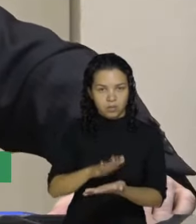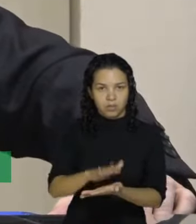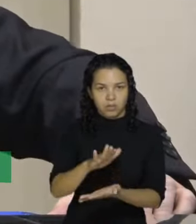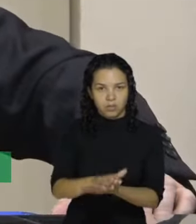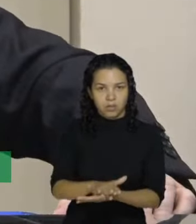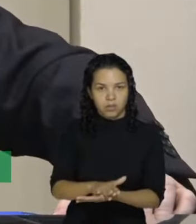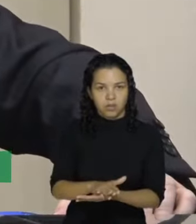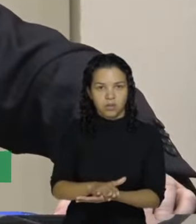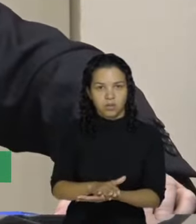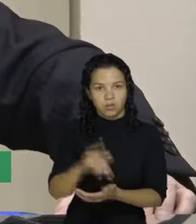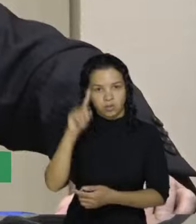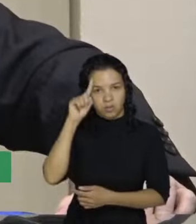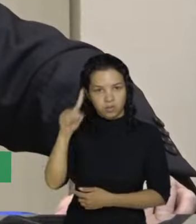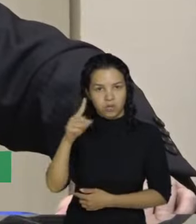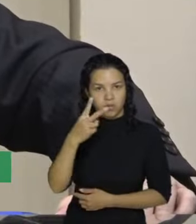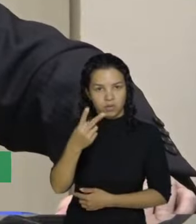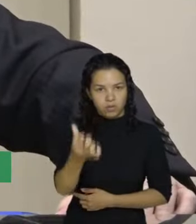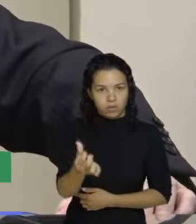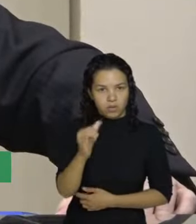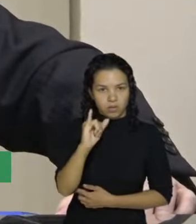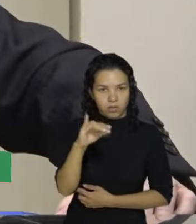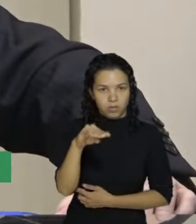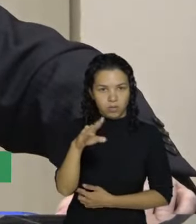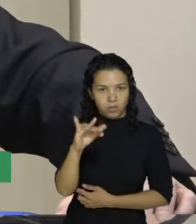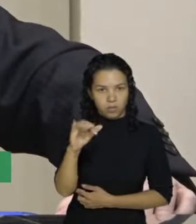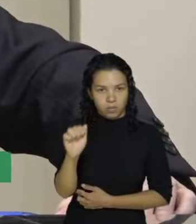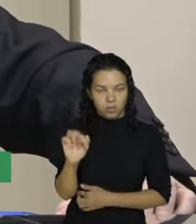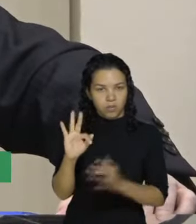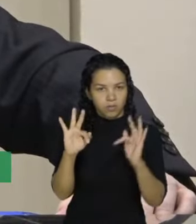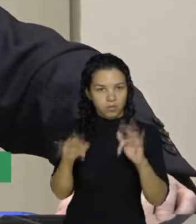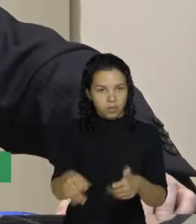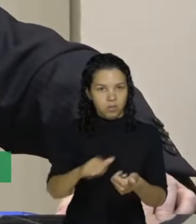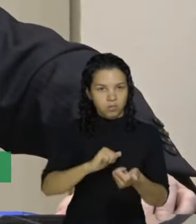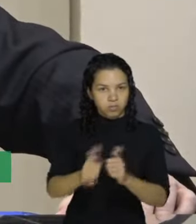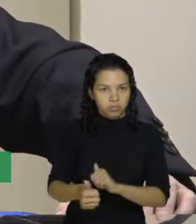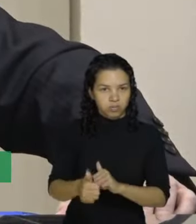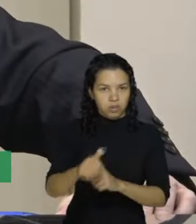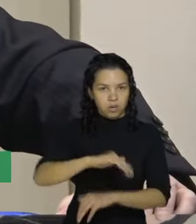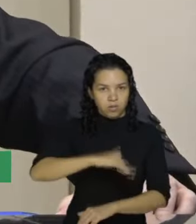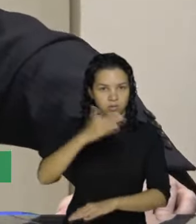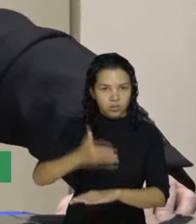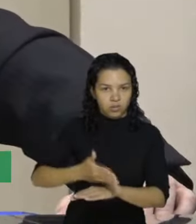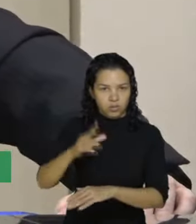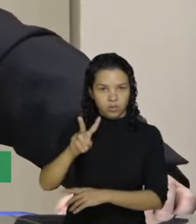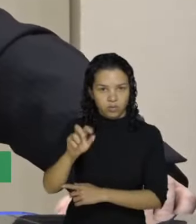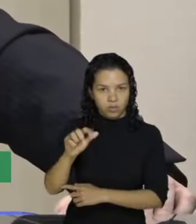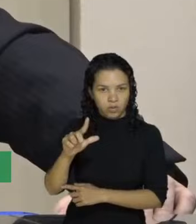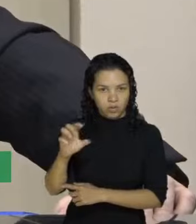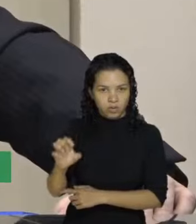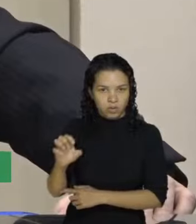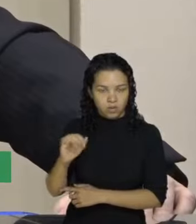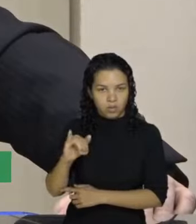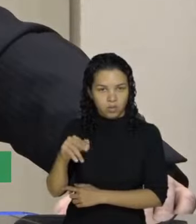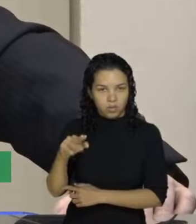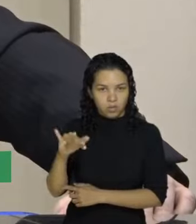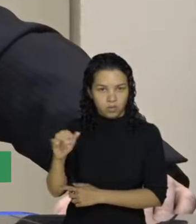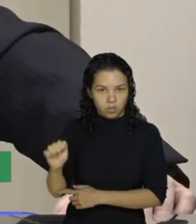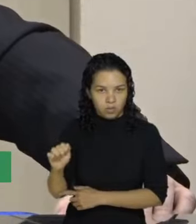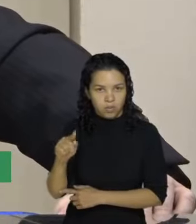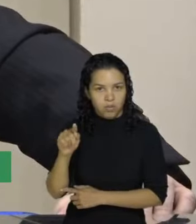em Imbuia, tem a final do campeonato Alto Vale, Imbuia e o nobre painéis Dona